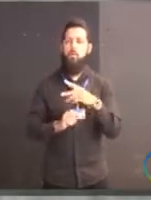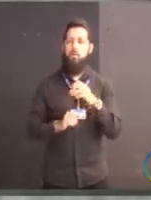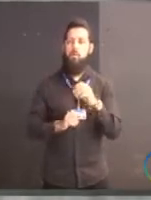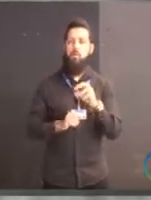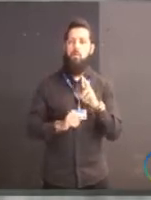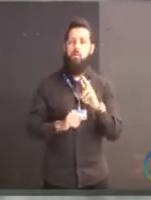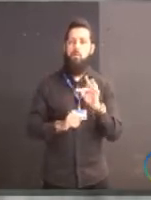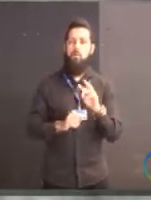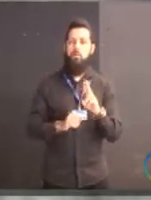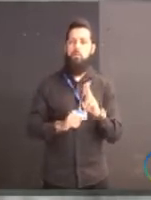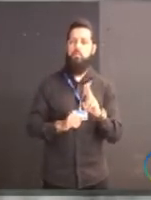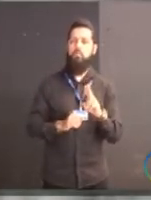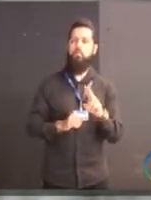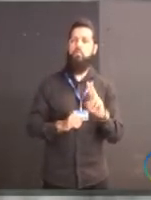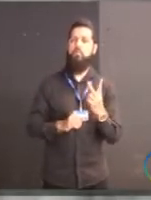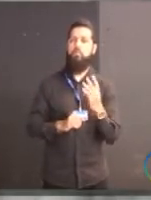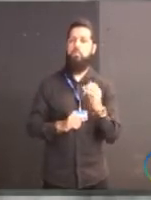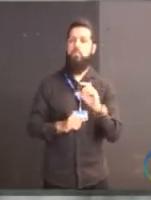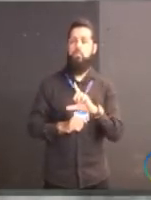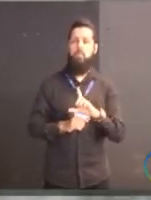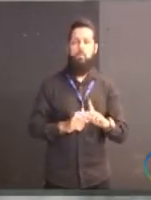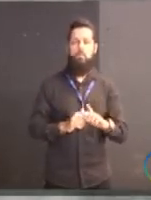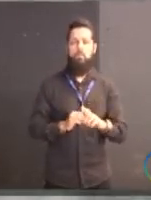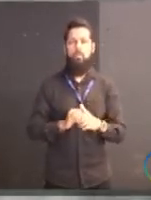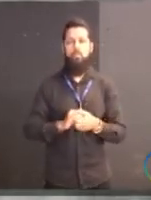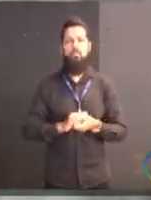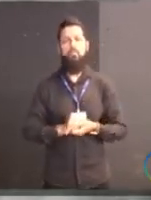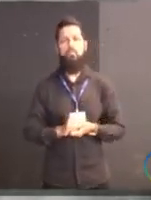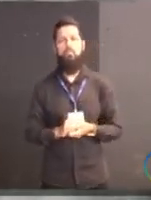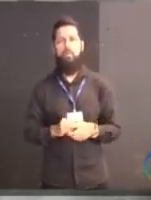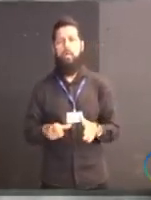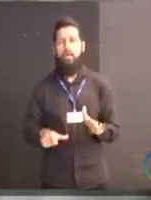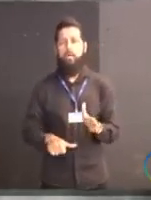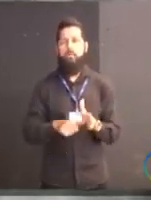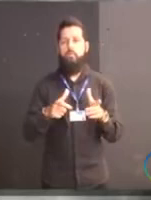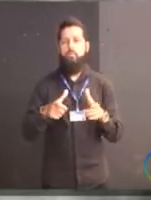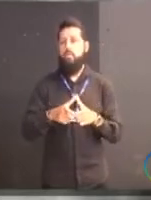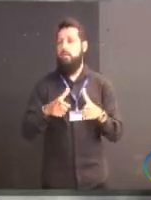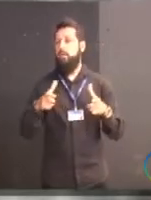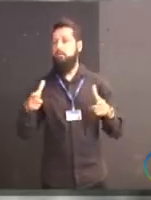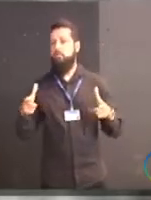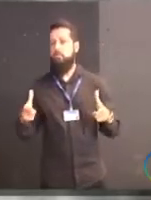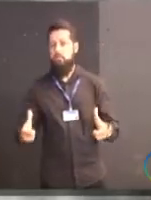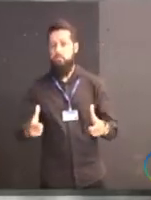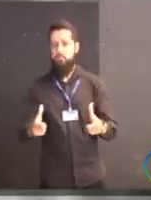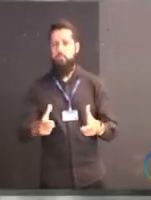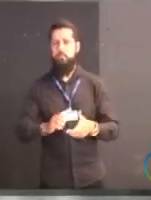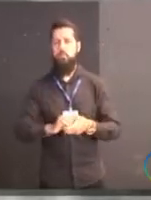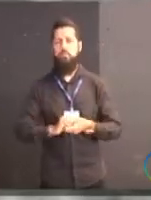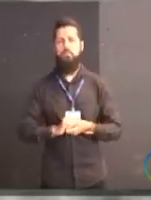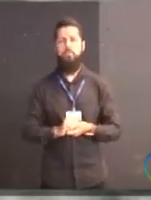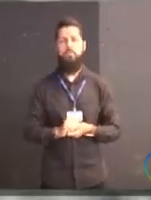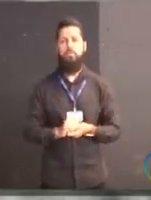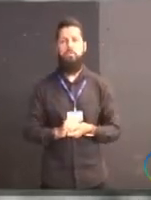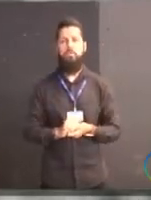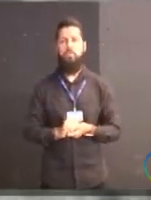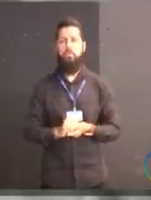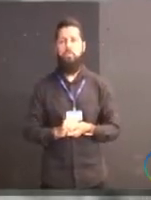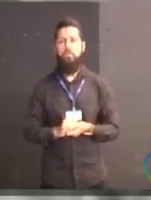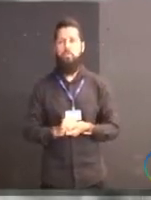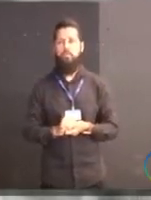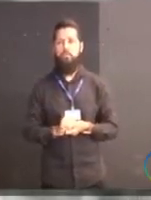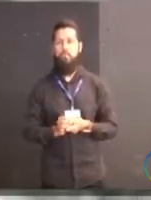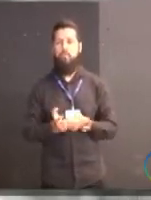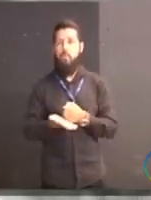primeira grande nação do Ocidente que está se tornando basicamente reencarnacionista. A ideia